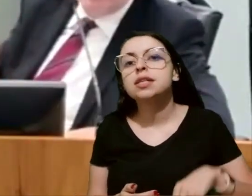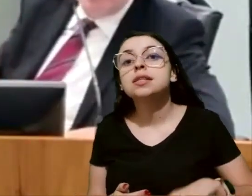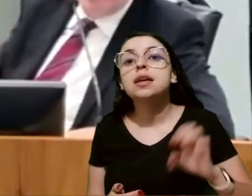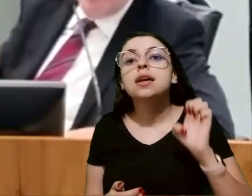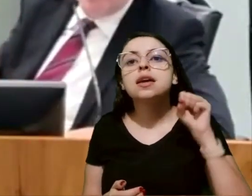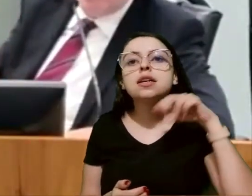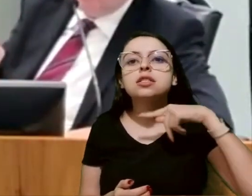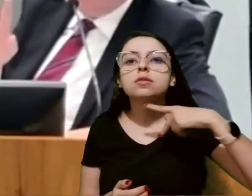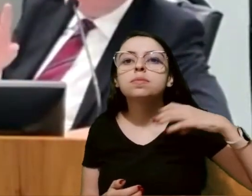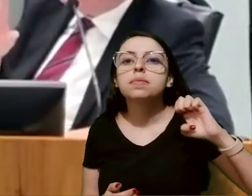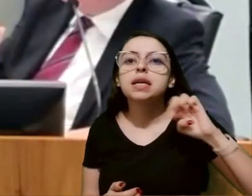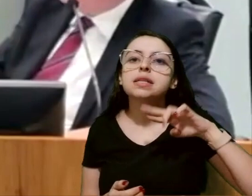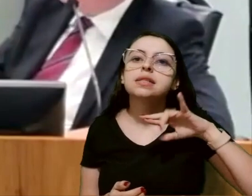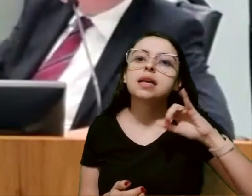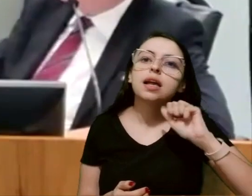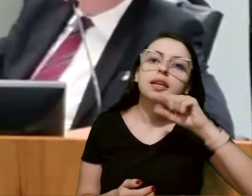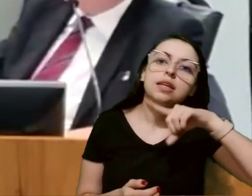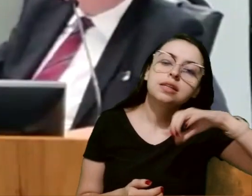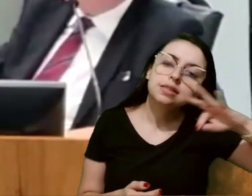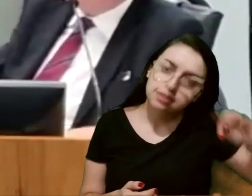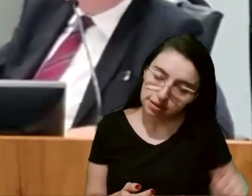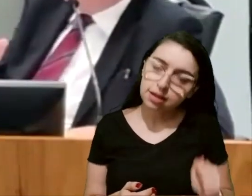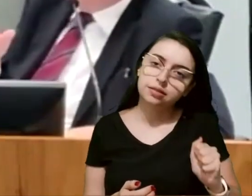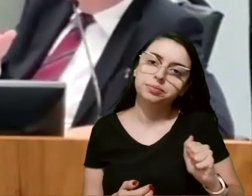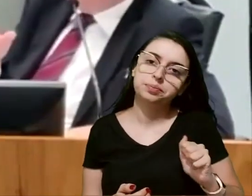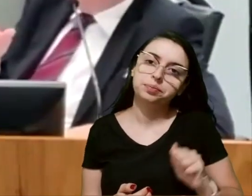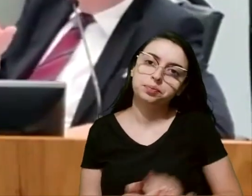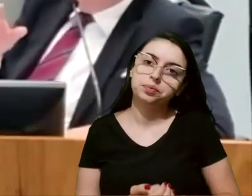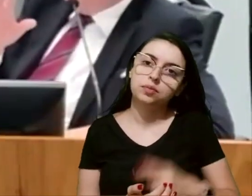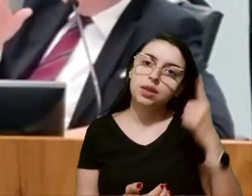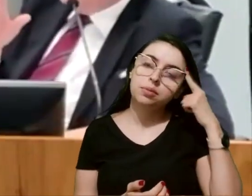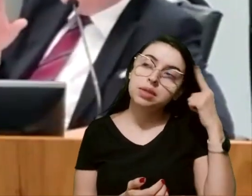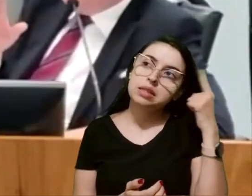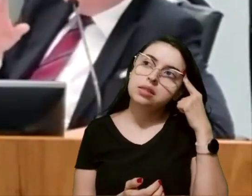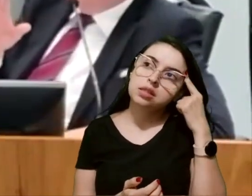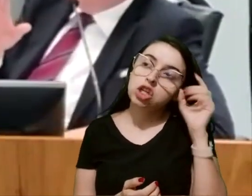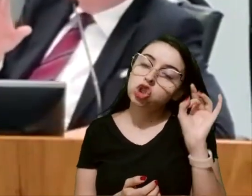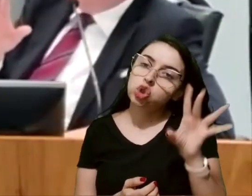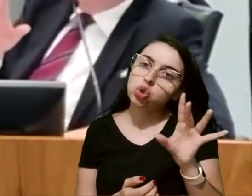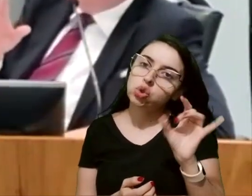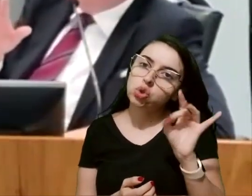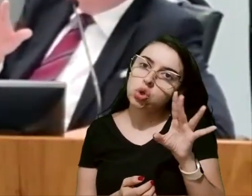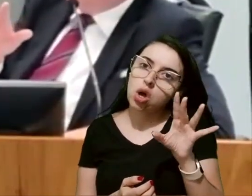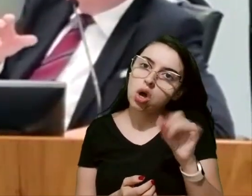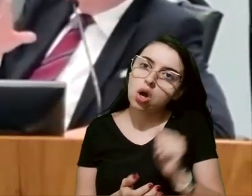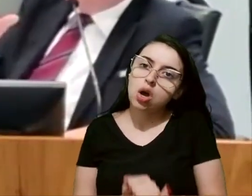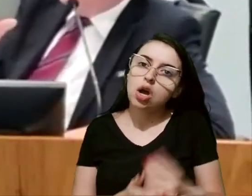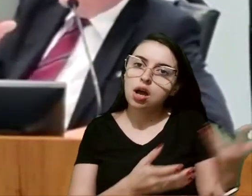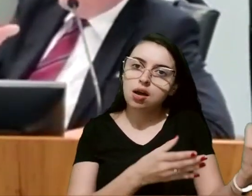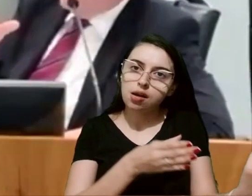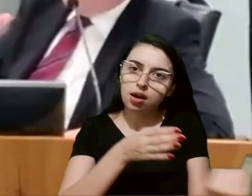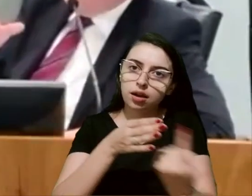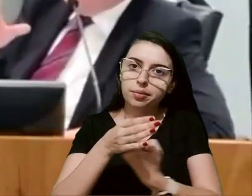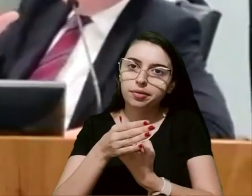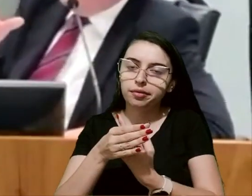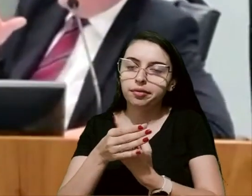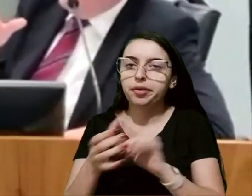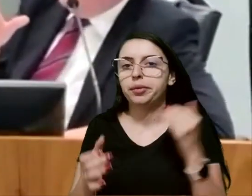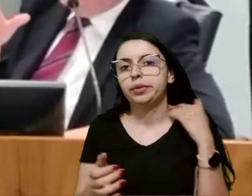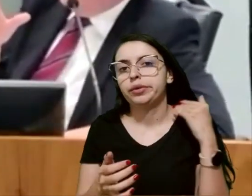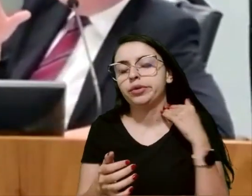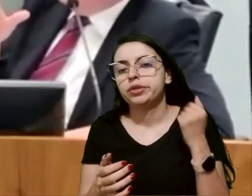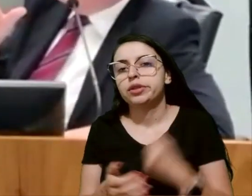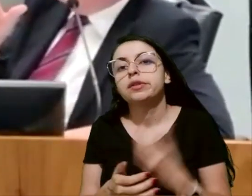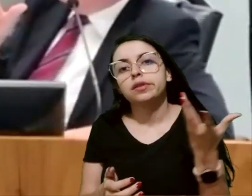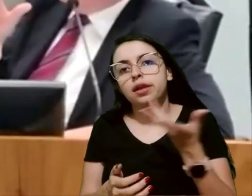juízes especialistas, pessoas que tratam aqui para a vara de falência, mas vamos imaginar, só abriu a promoção, a